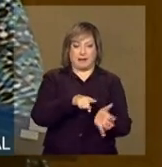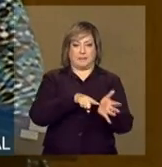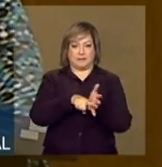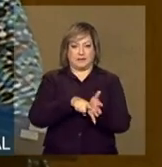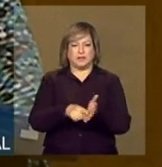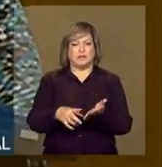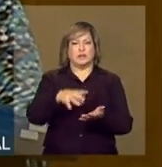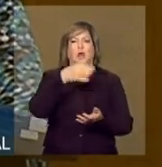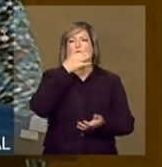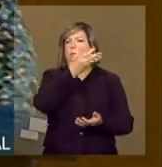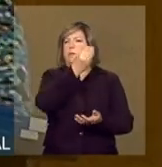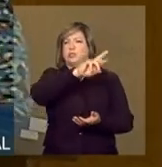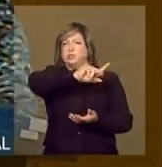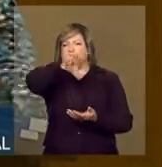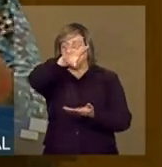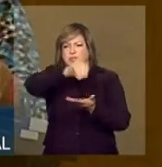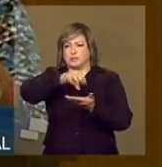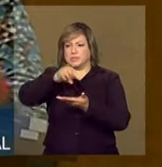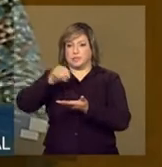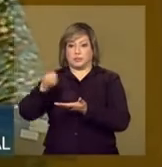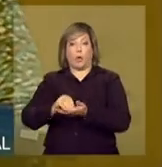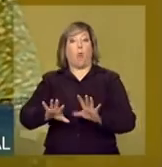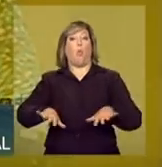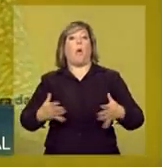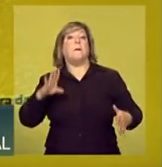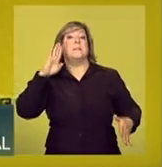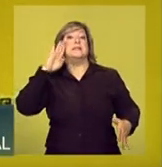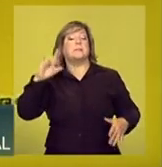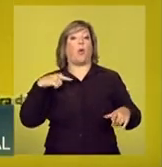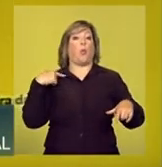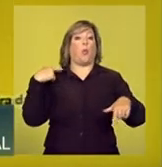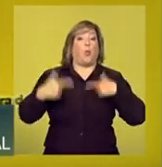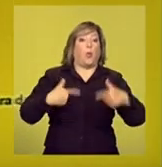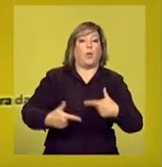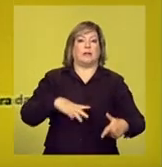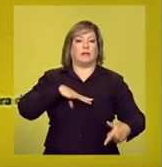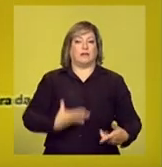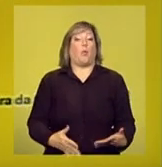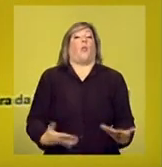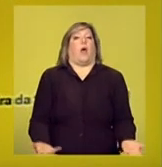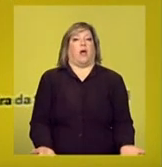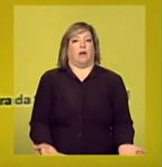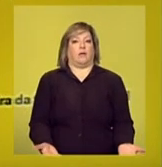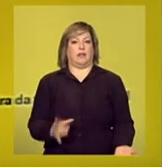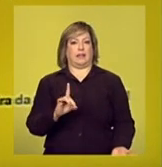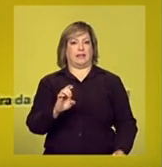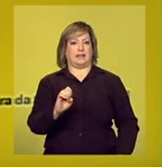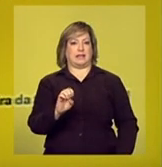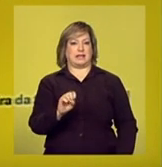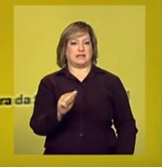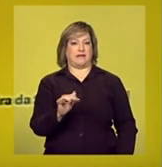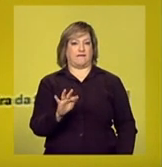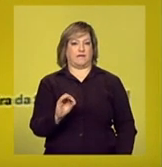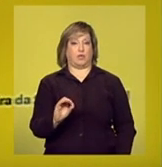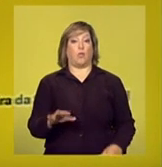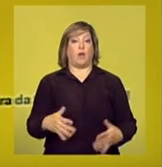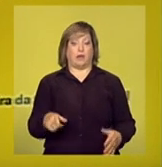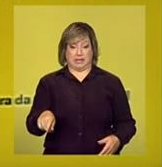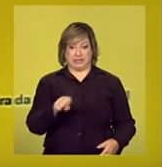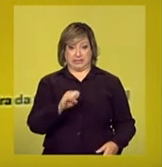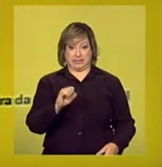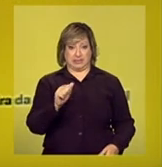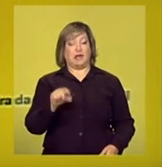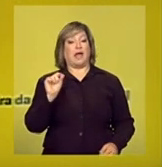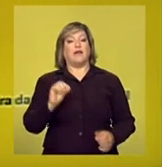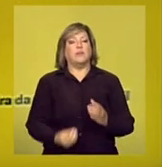bastante sugestões e quais são os principais desafios. Este aí fala, o grande desafio do CISAM é implementar